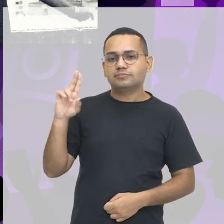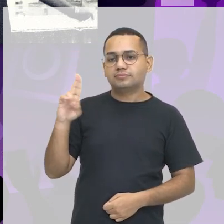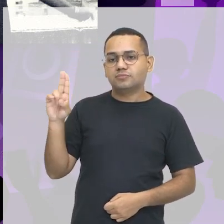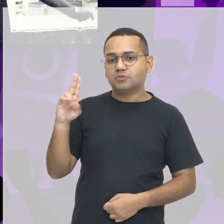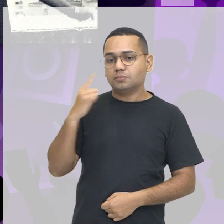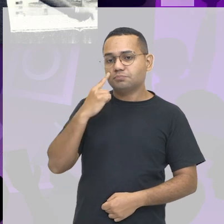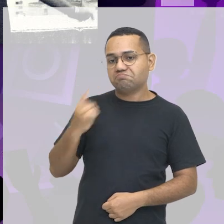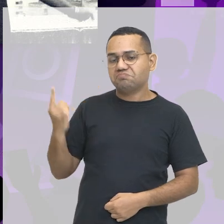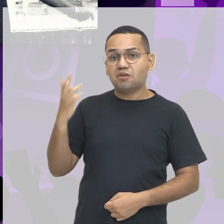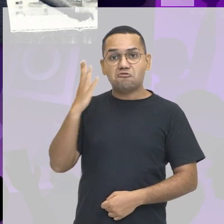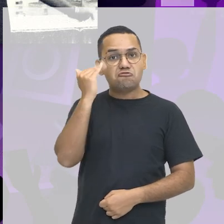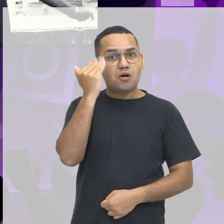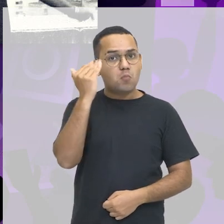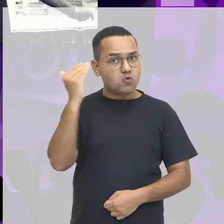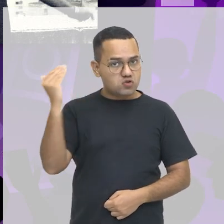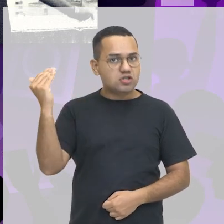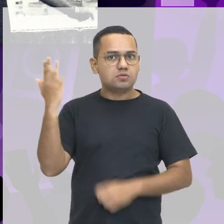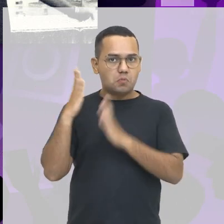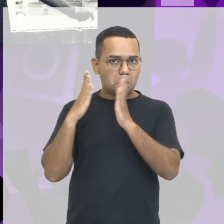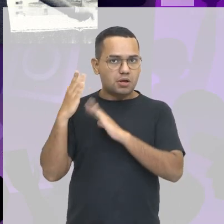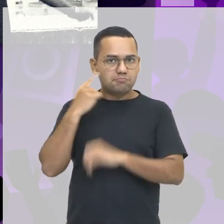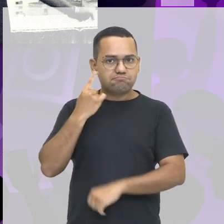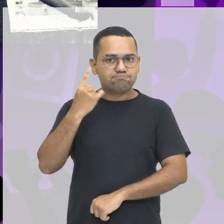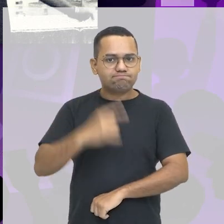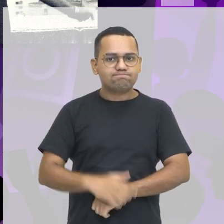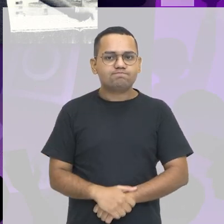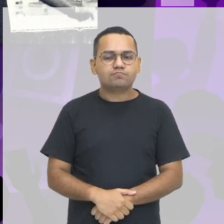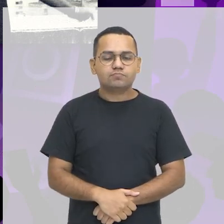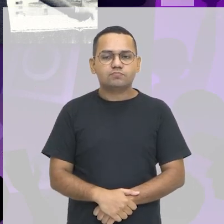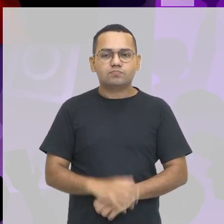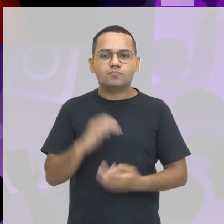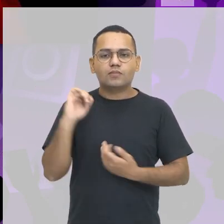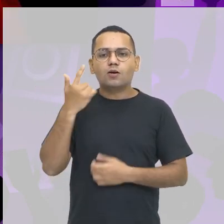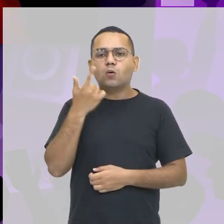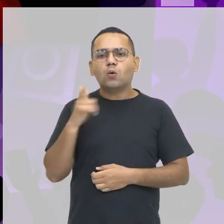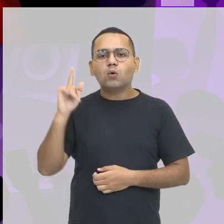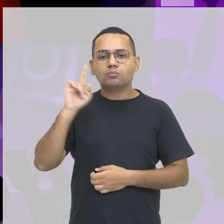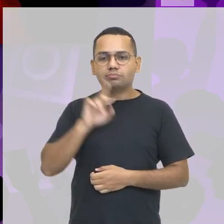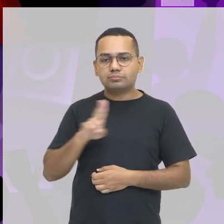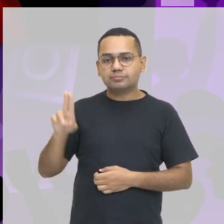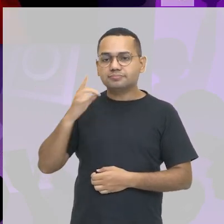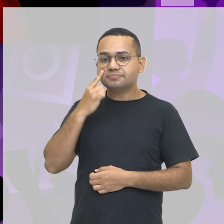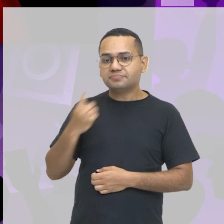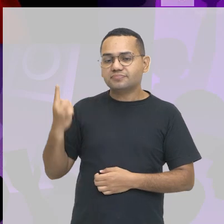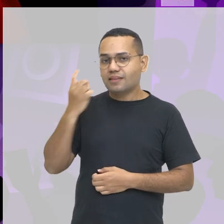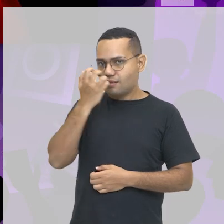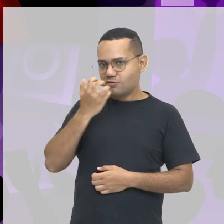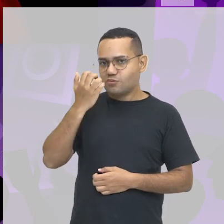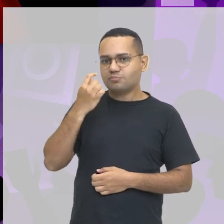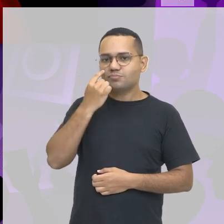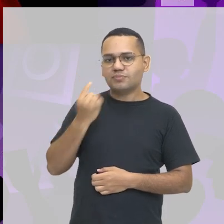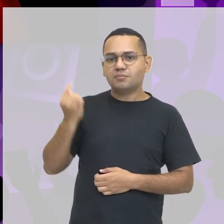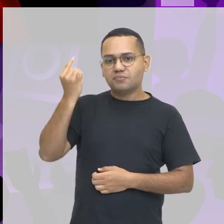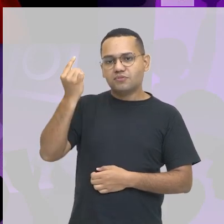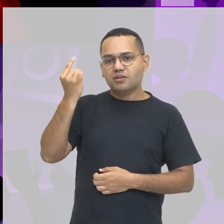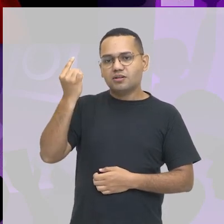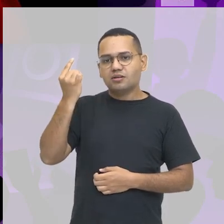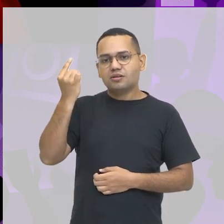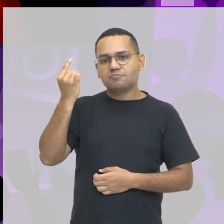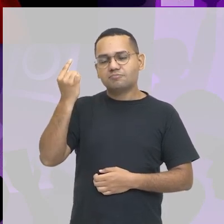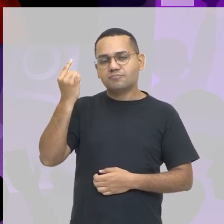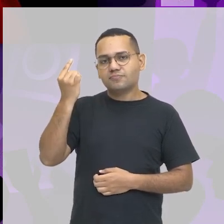Elis Regina, que teve muito sucesso em 1980. Temos também Fafá de Belém, que